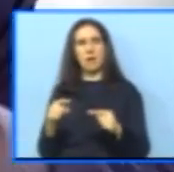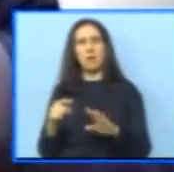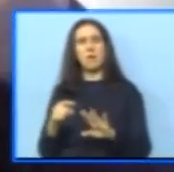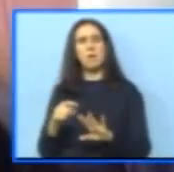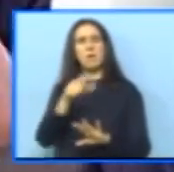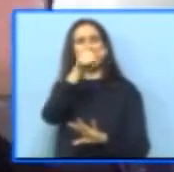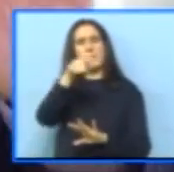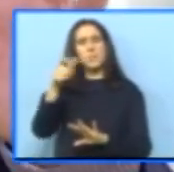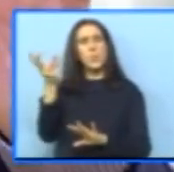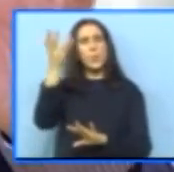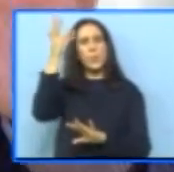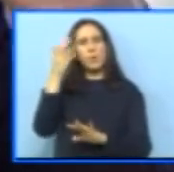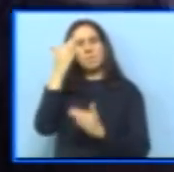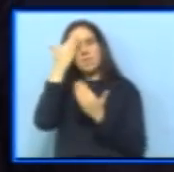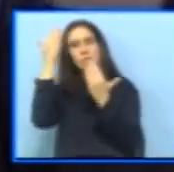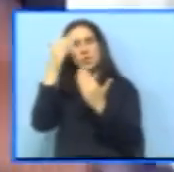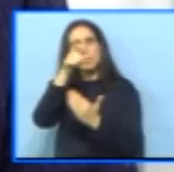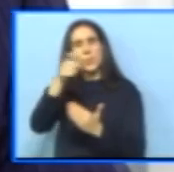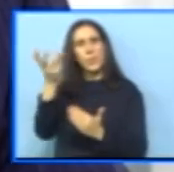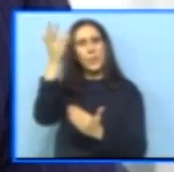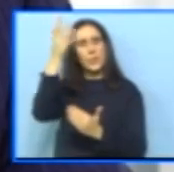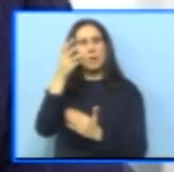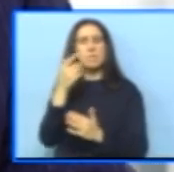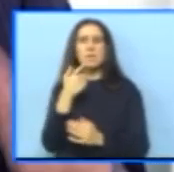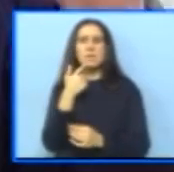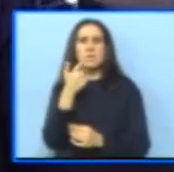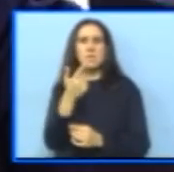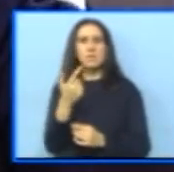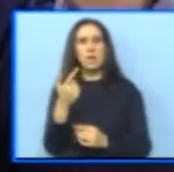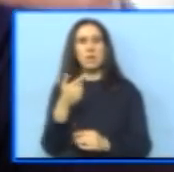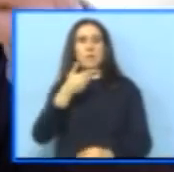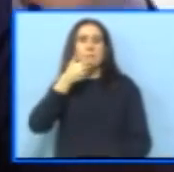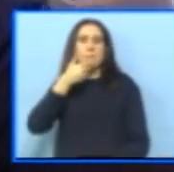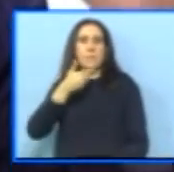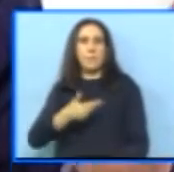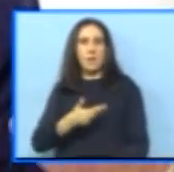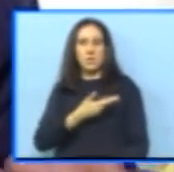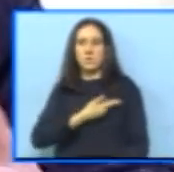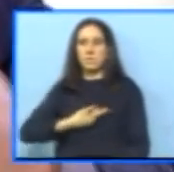e o elogio das grandes figuras daqueles que poderíamos chamar os mestres, os